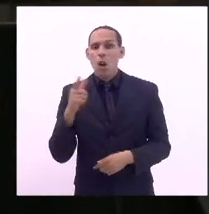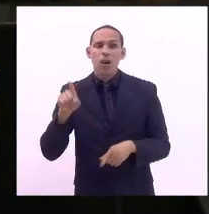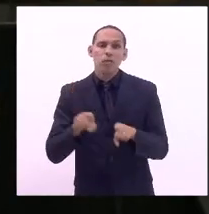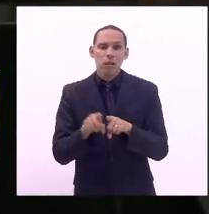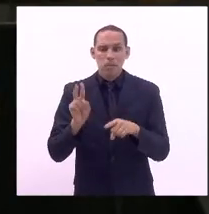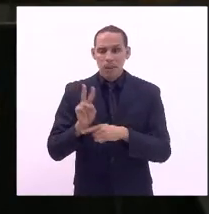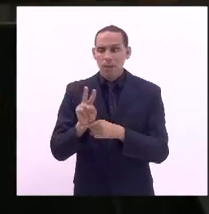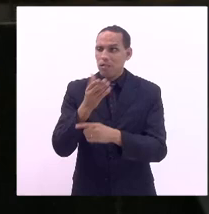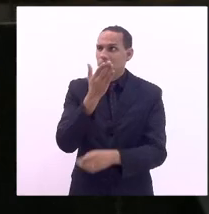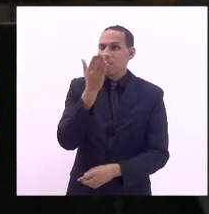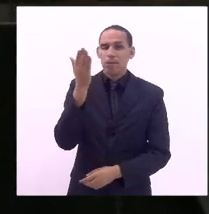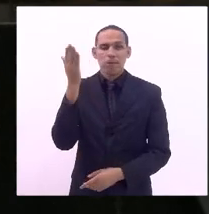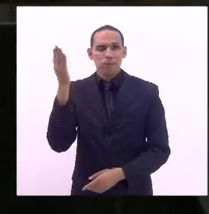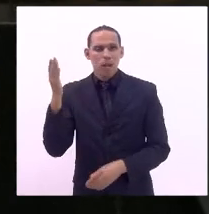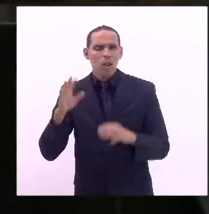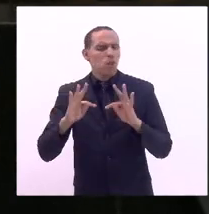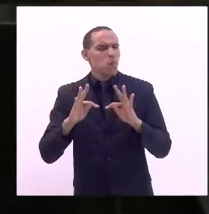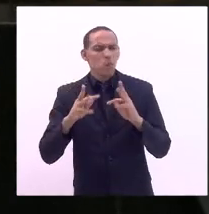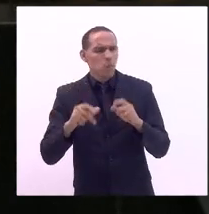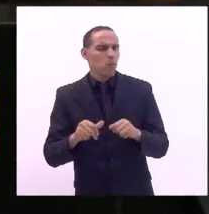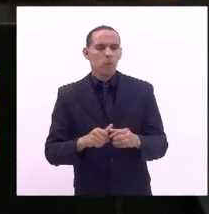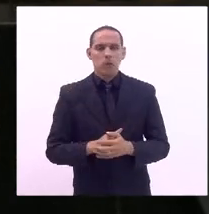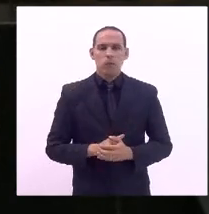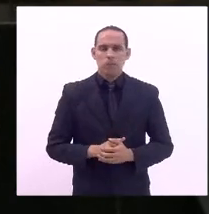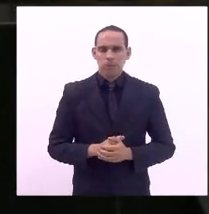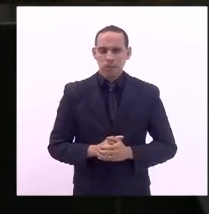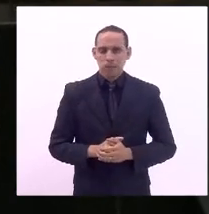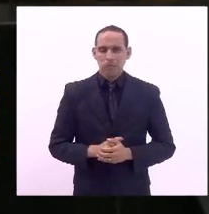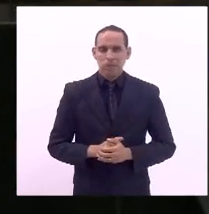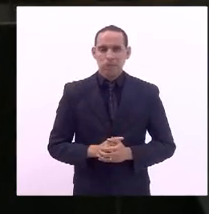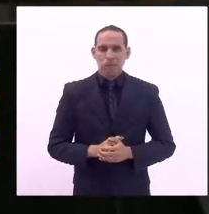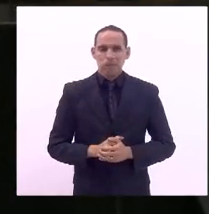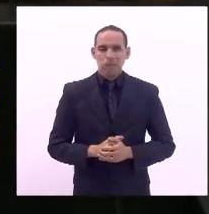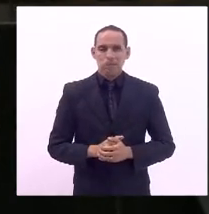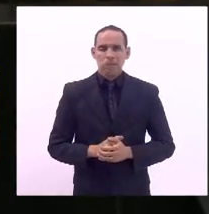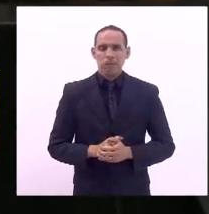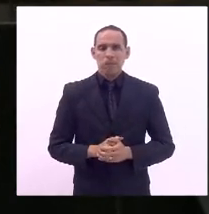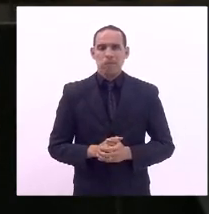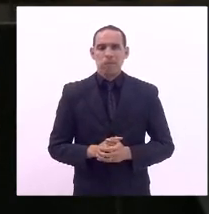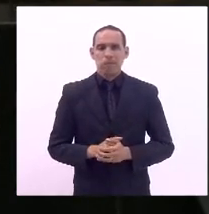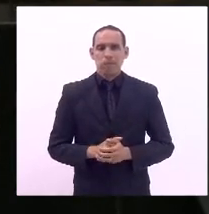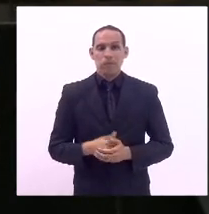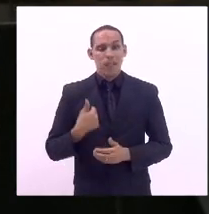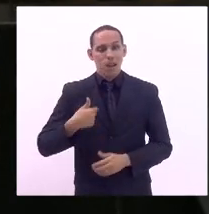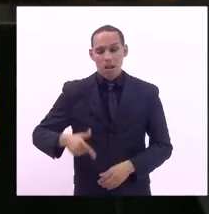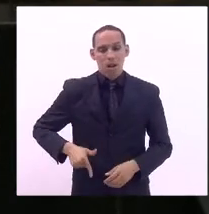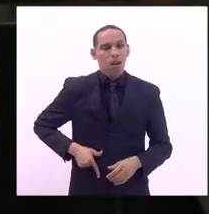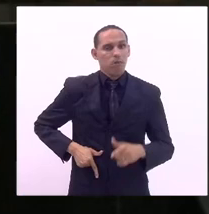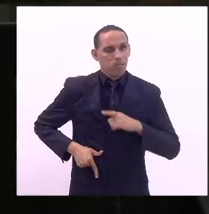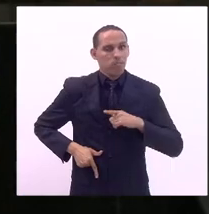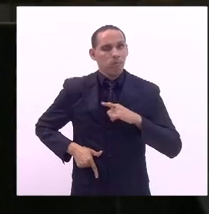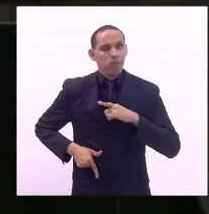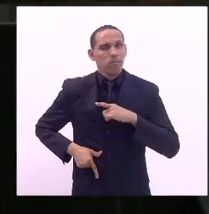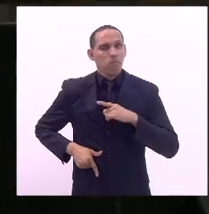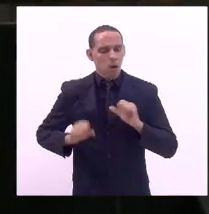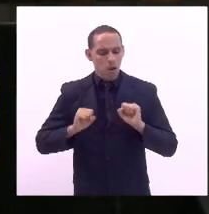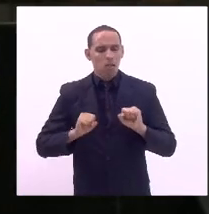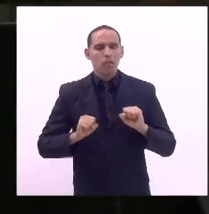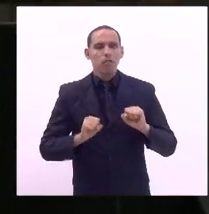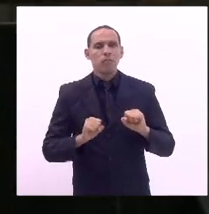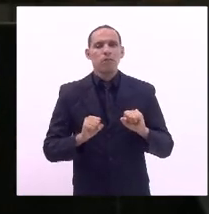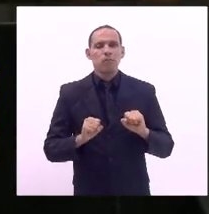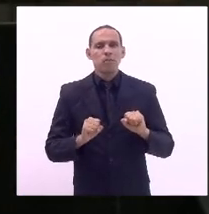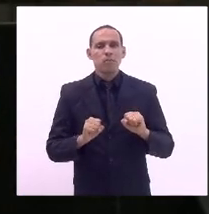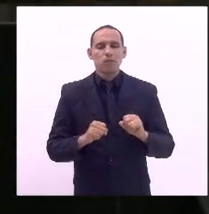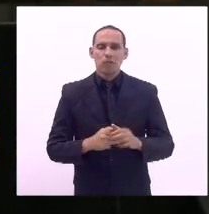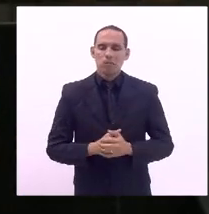caras. Todas. Eu tenho meu porte de arma, que dessa